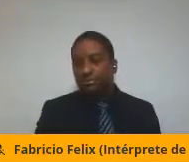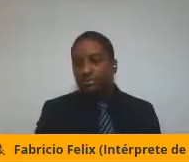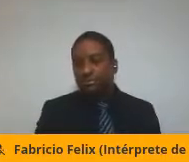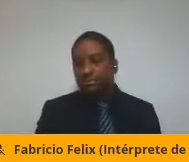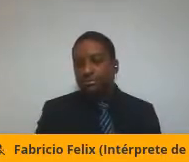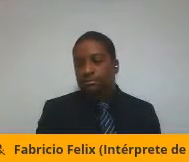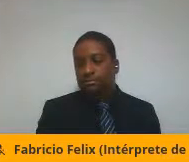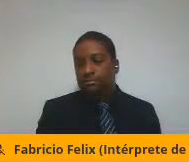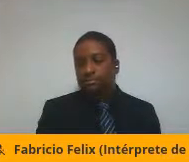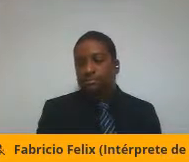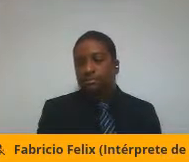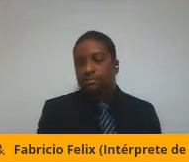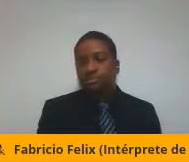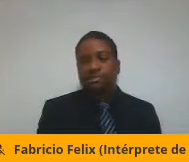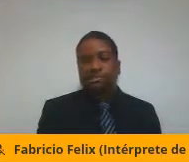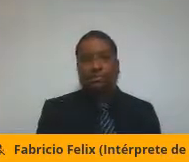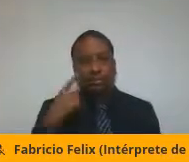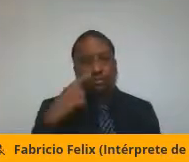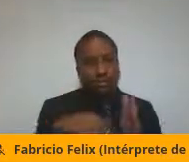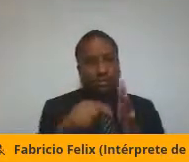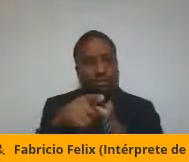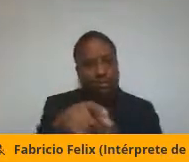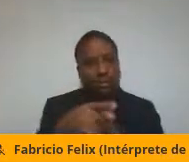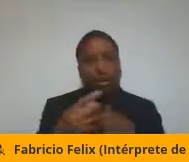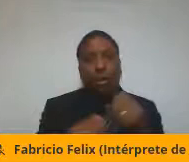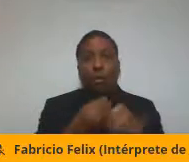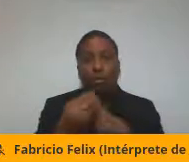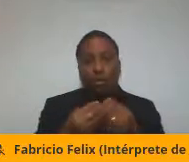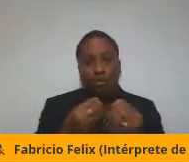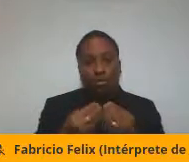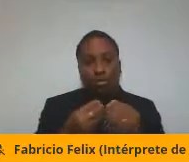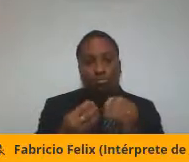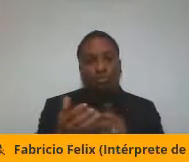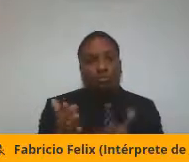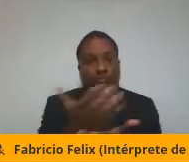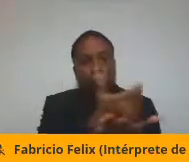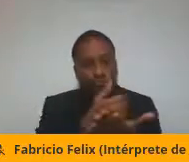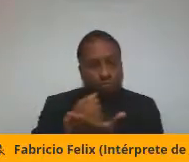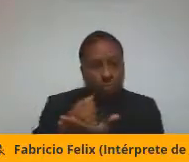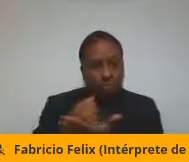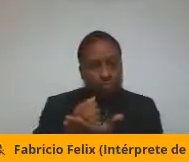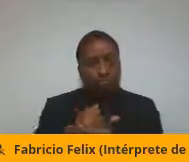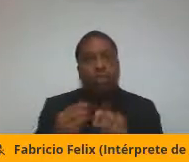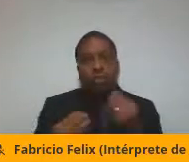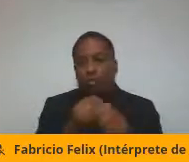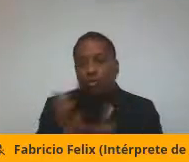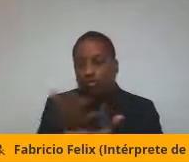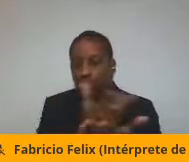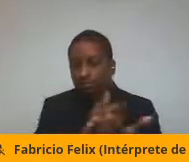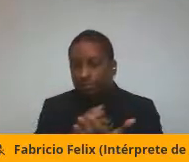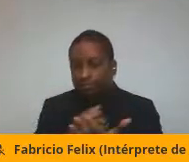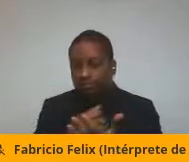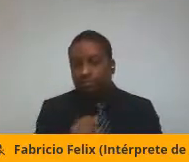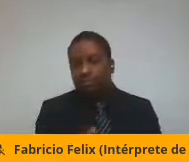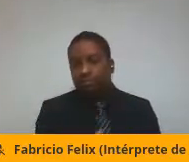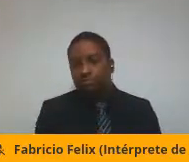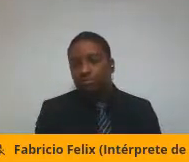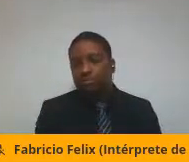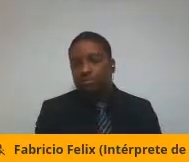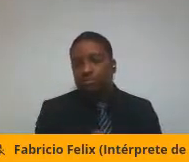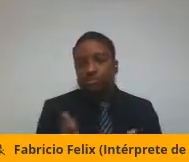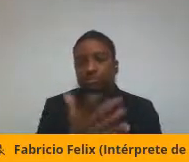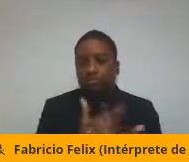realizar a coleta, tá? Então, fiquem atentos aqui como pode ser realizada uma coleta, então, de forma adequada.